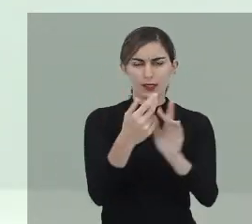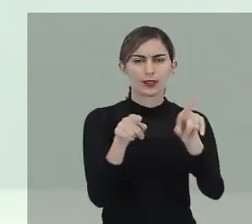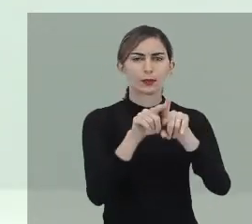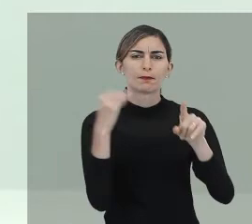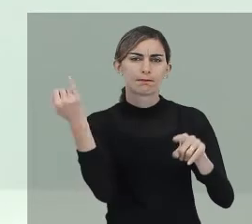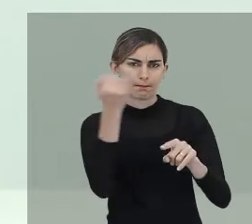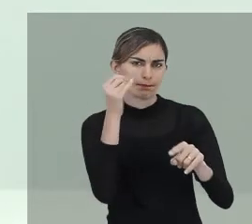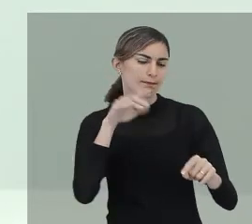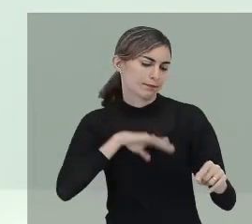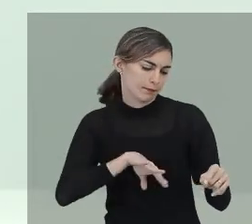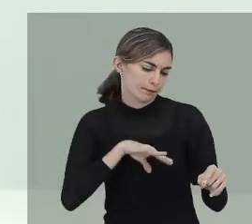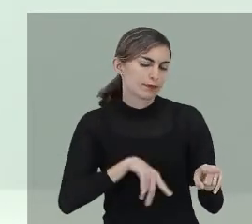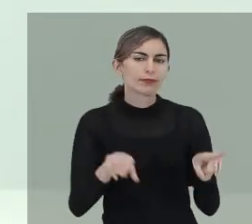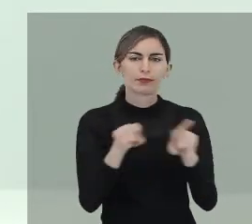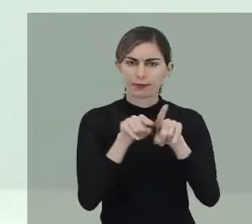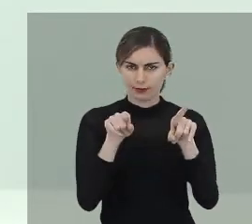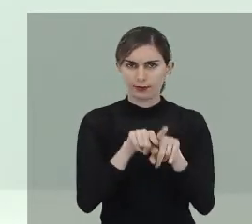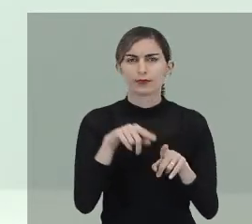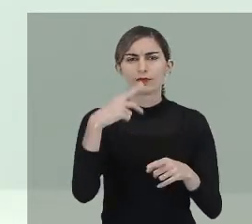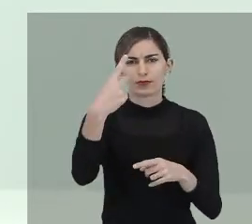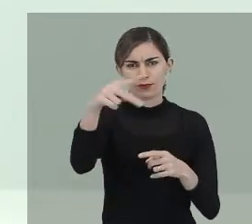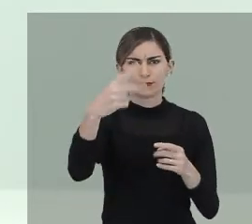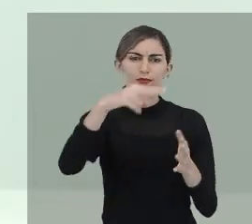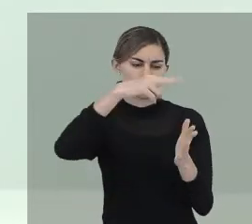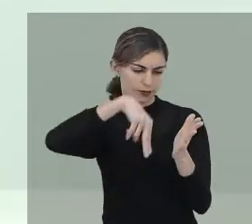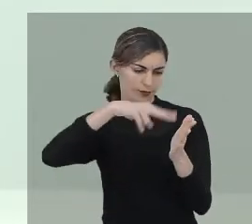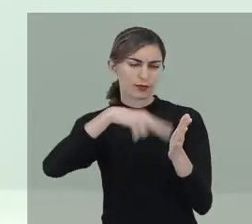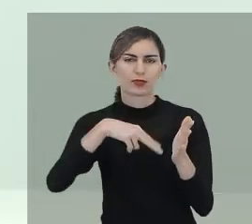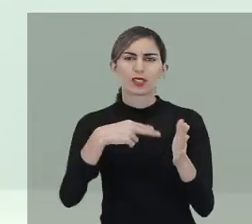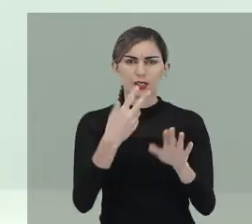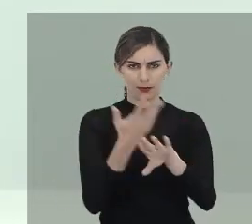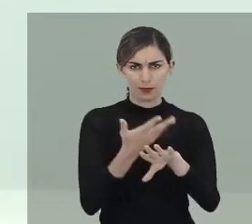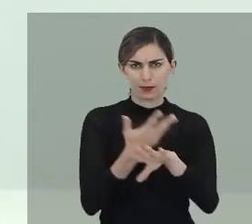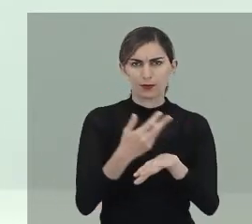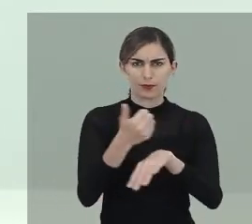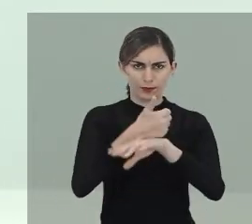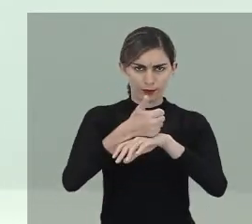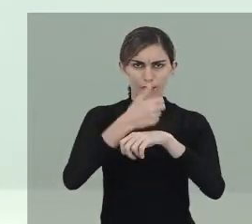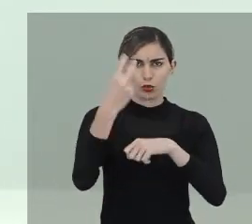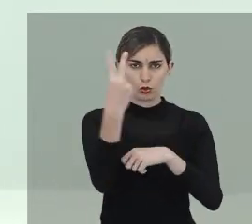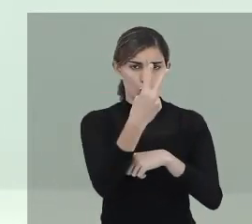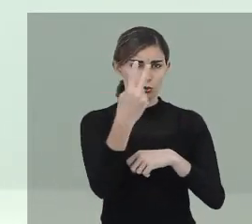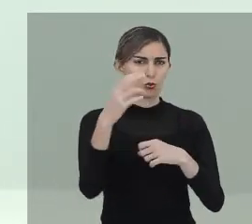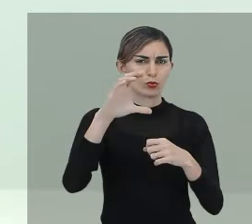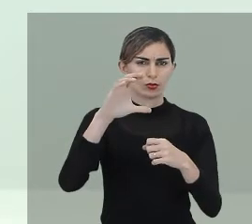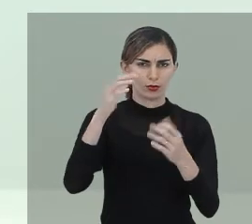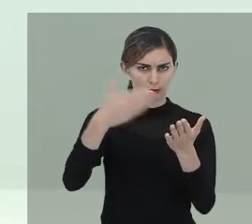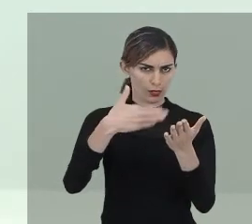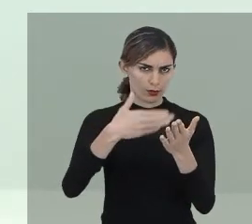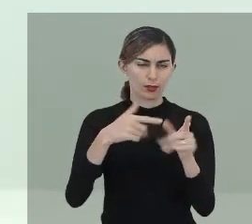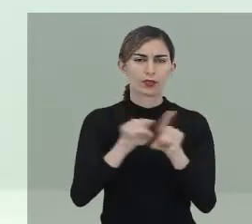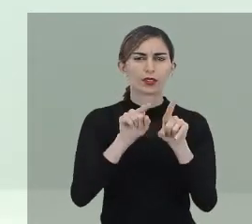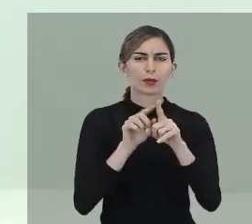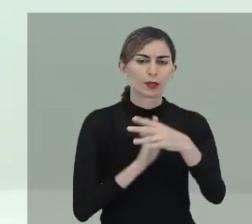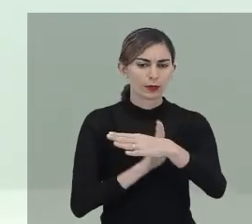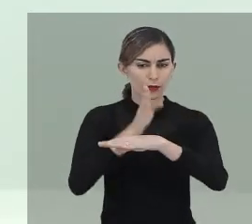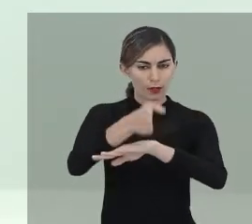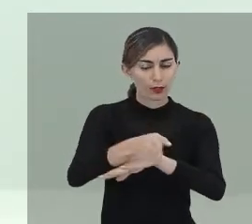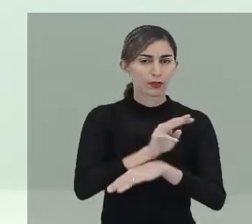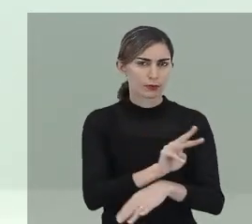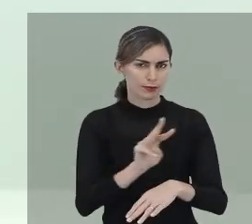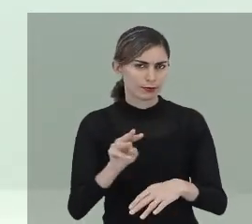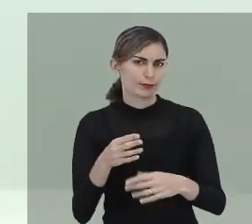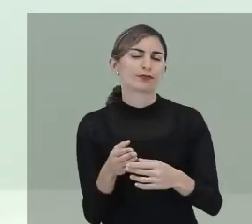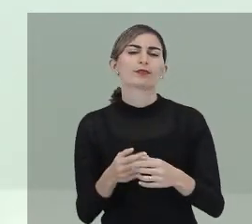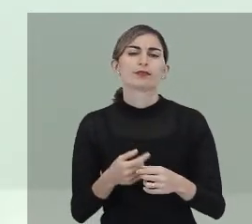português também, então você lê a competência 2 do nosso caderno e também acessa esse